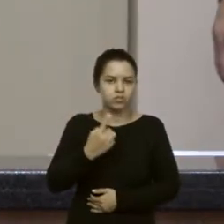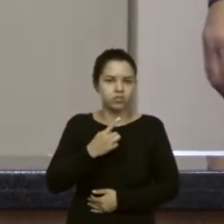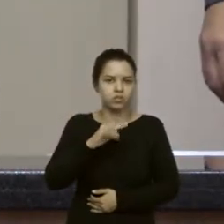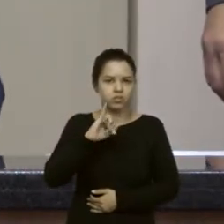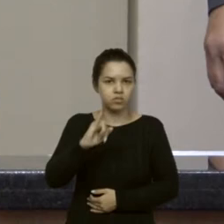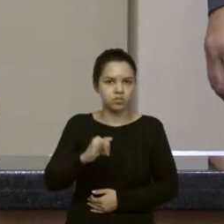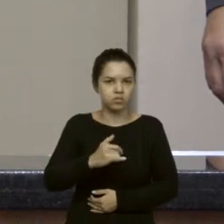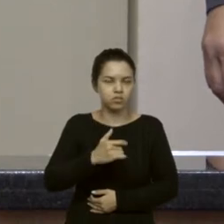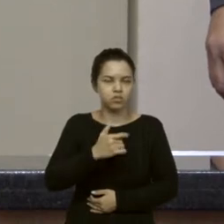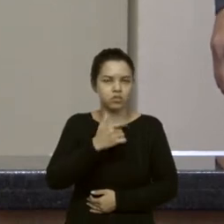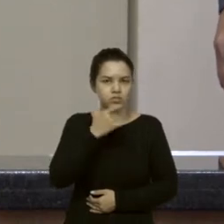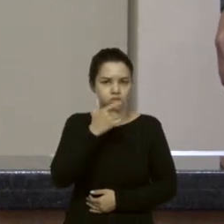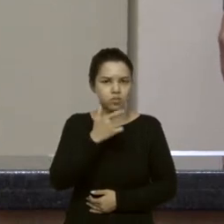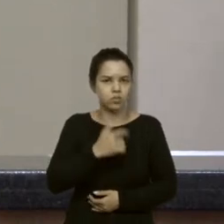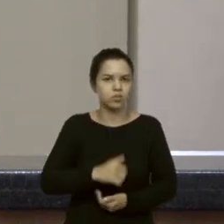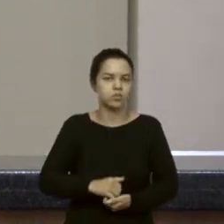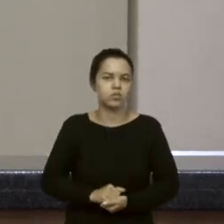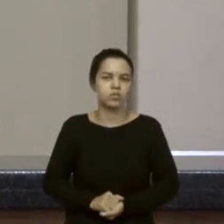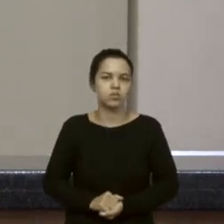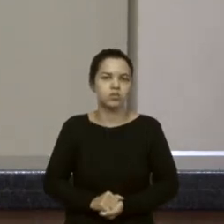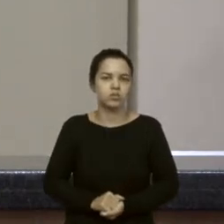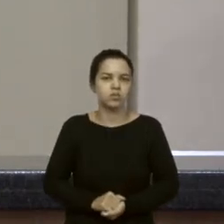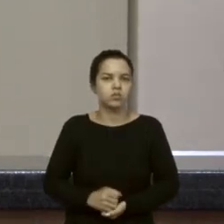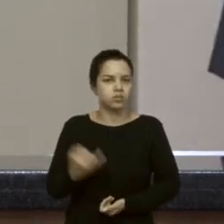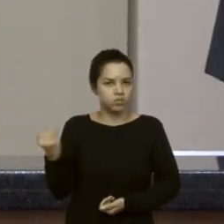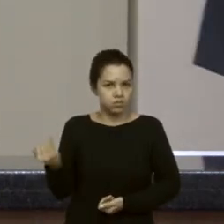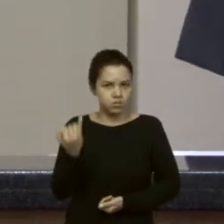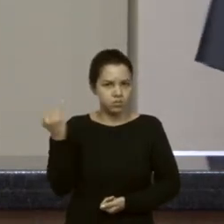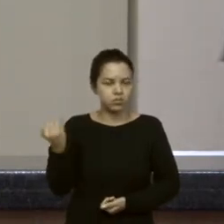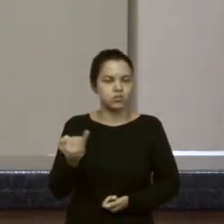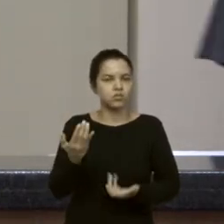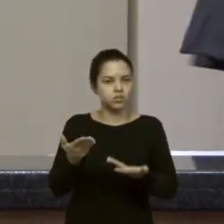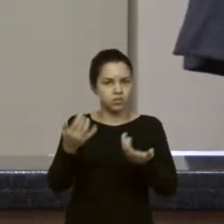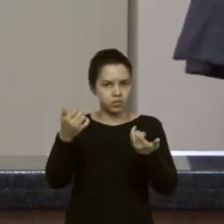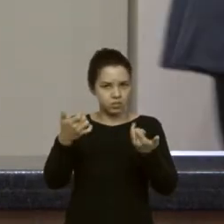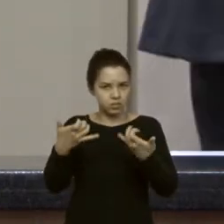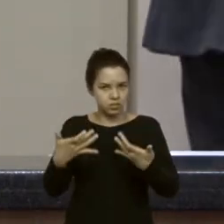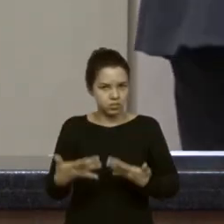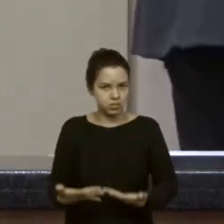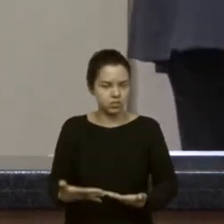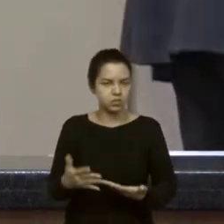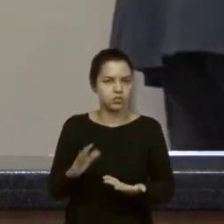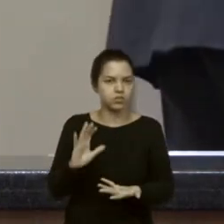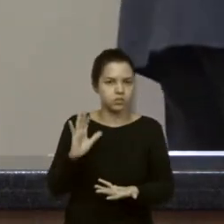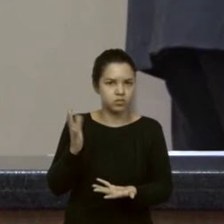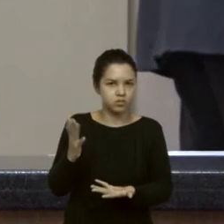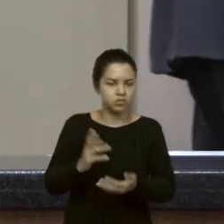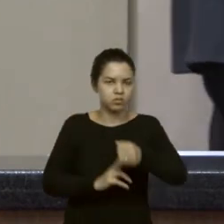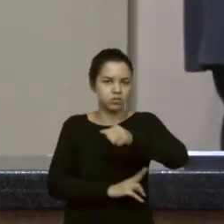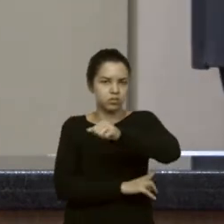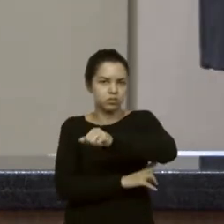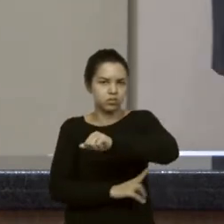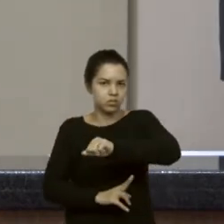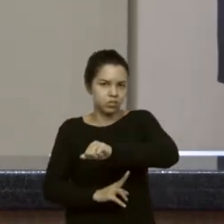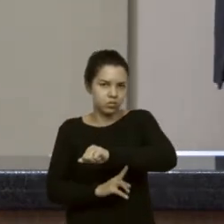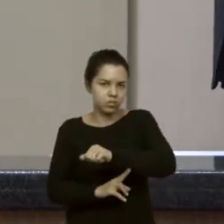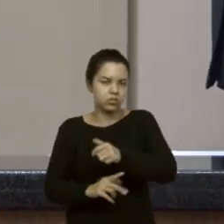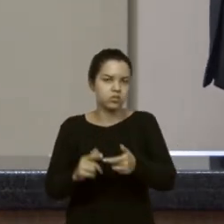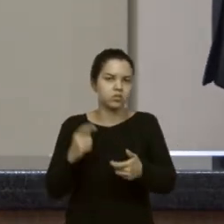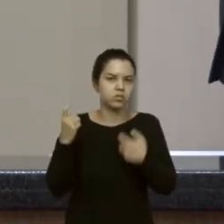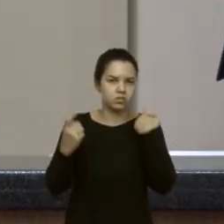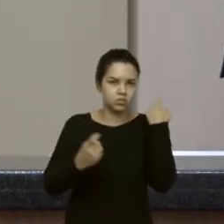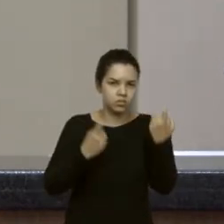Gerre. Muito importante o posicionamento, a situação das pontes, a preocupação. Só